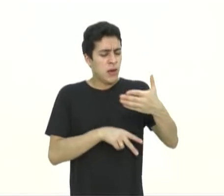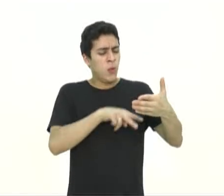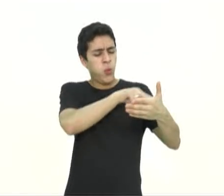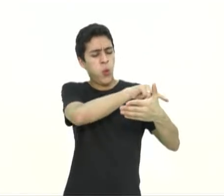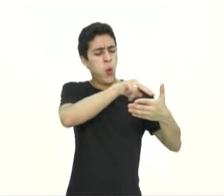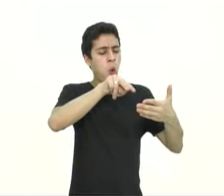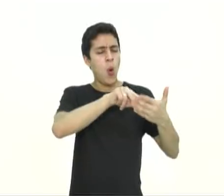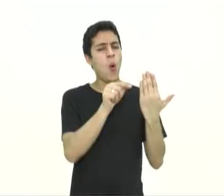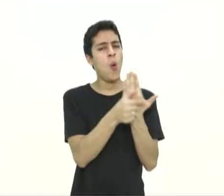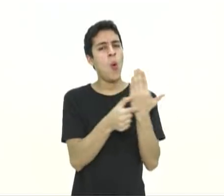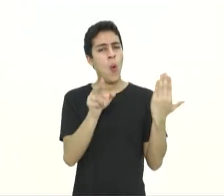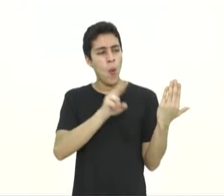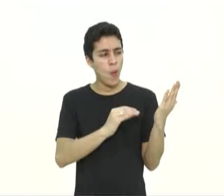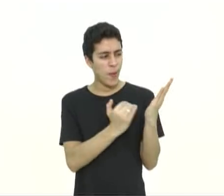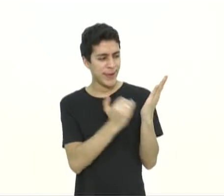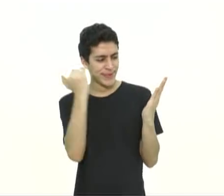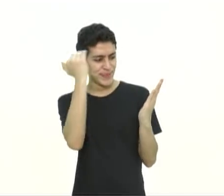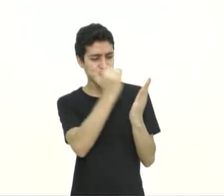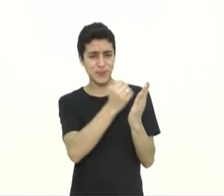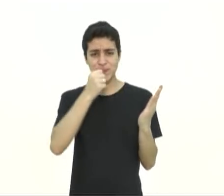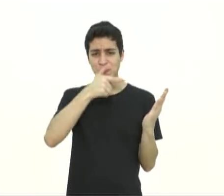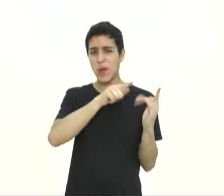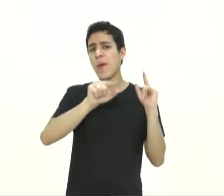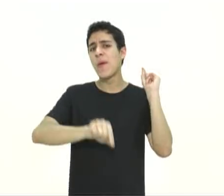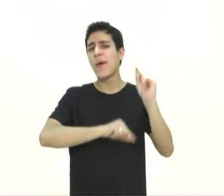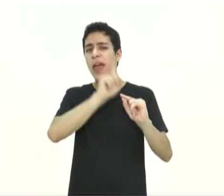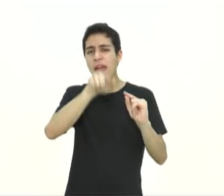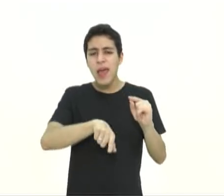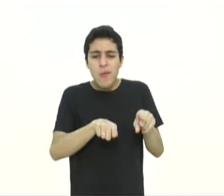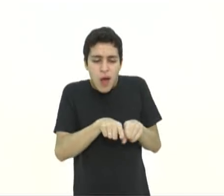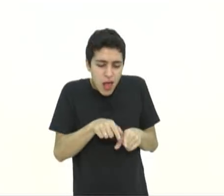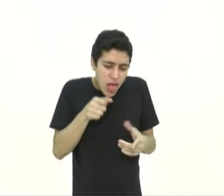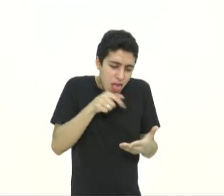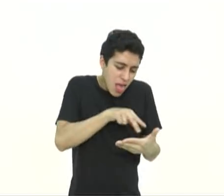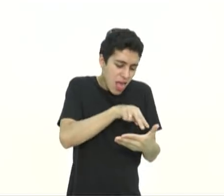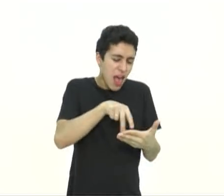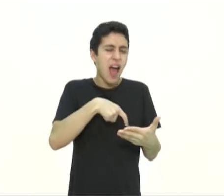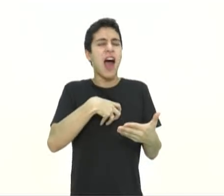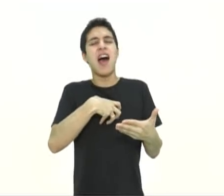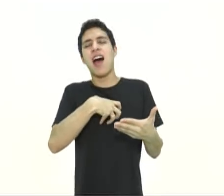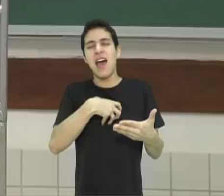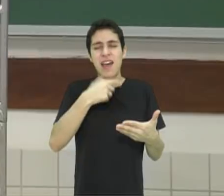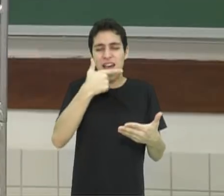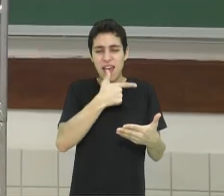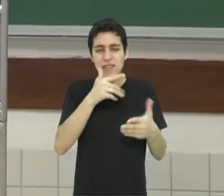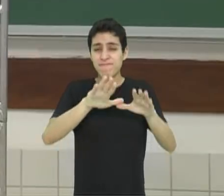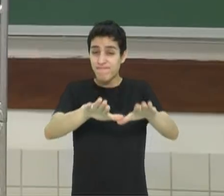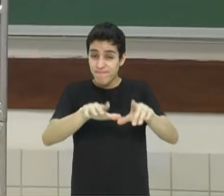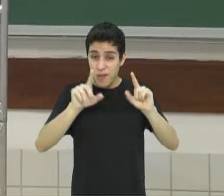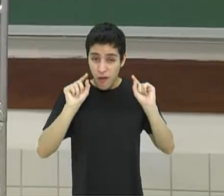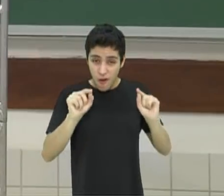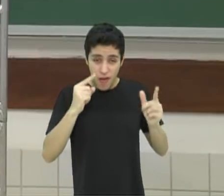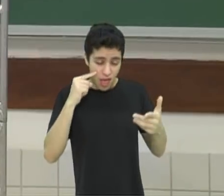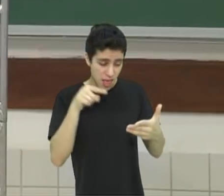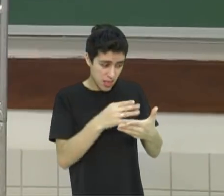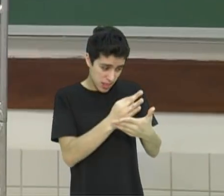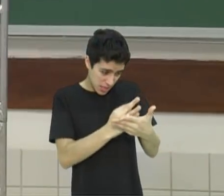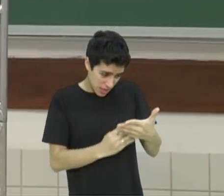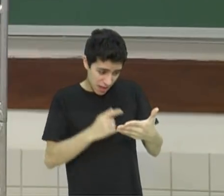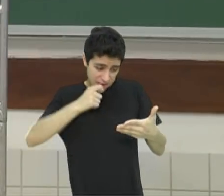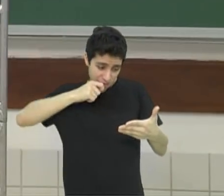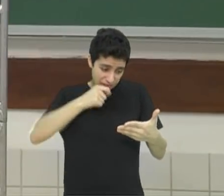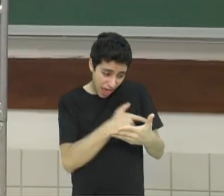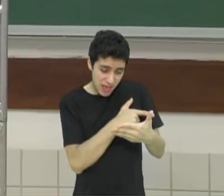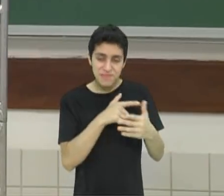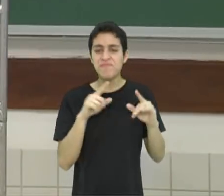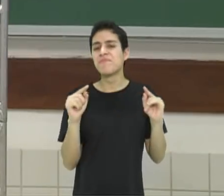da ironia e do exagero para trazer o tom cômico à crônica. Então, para fazer com que esse texto seja